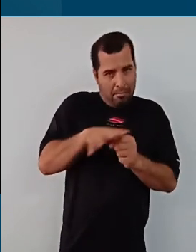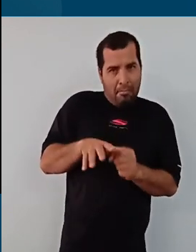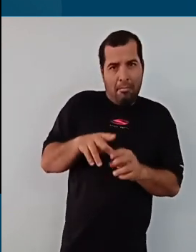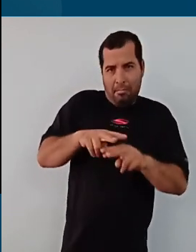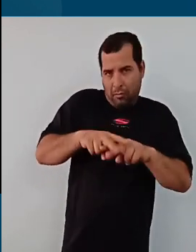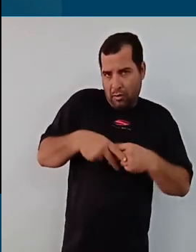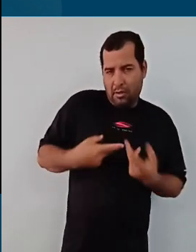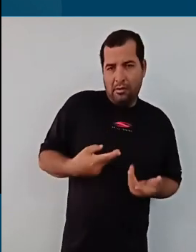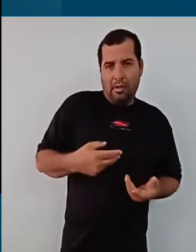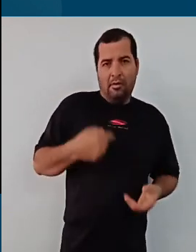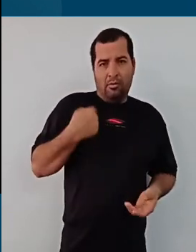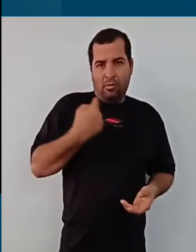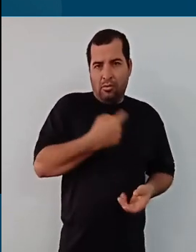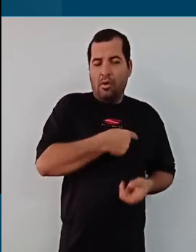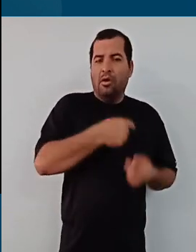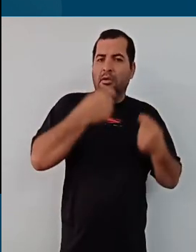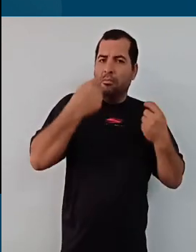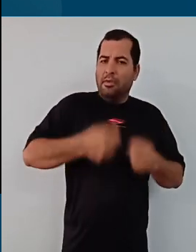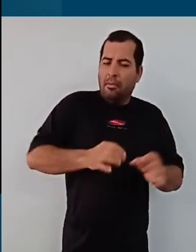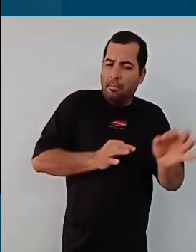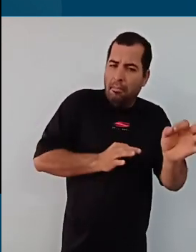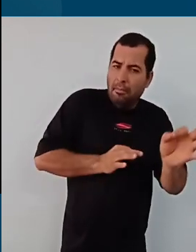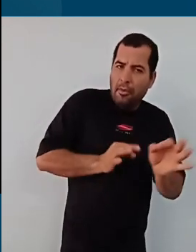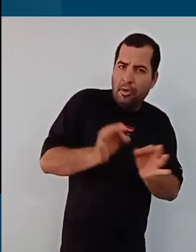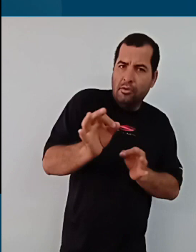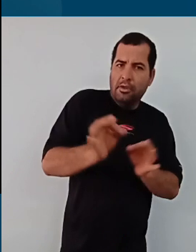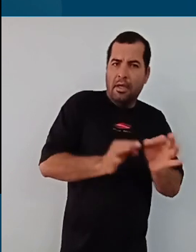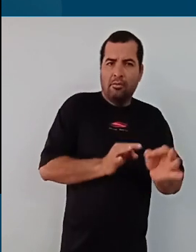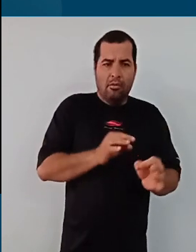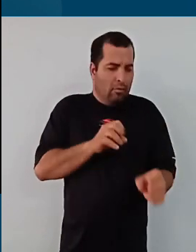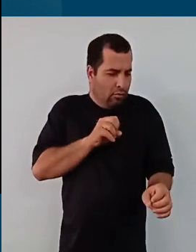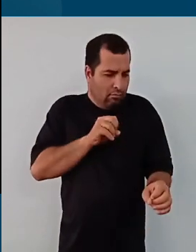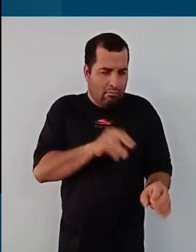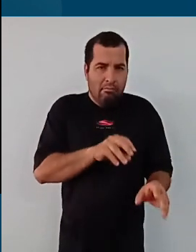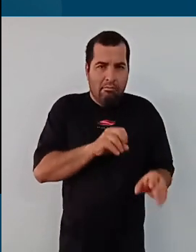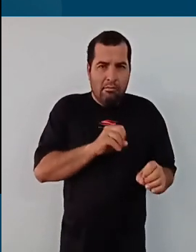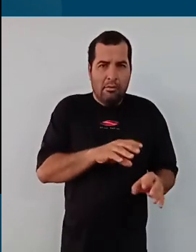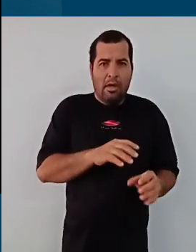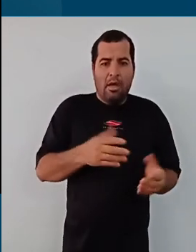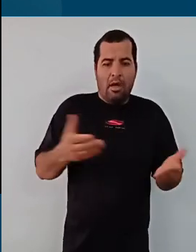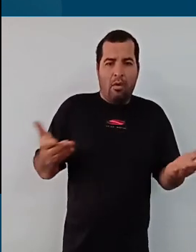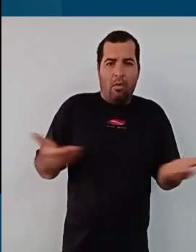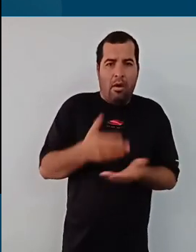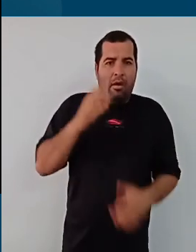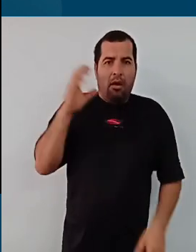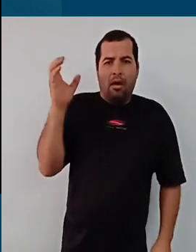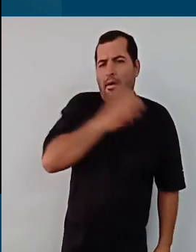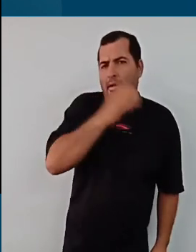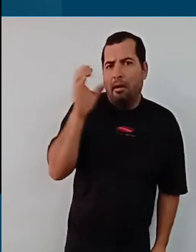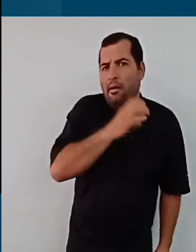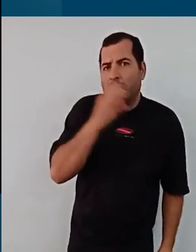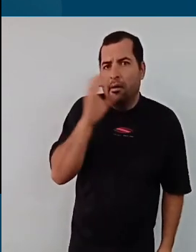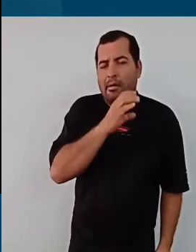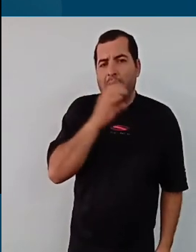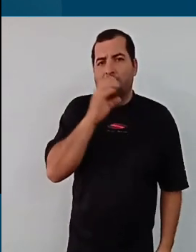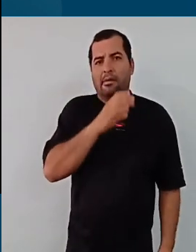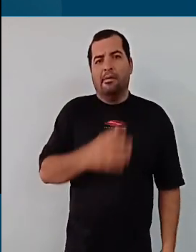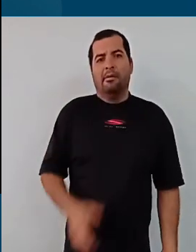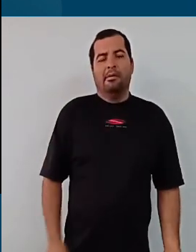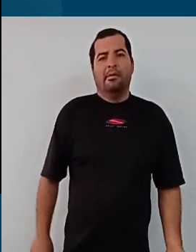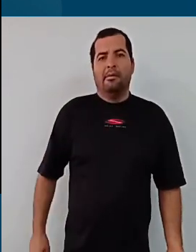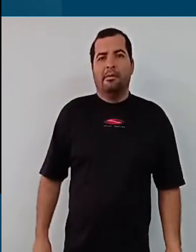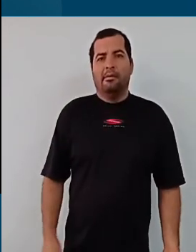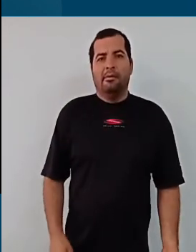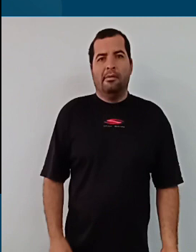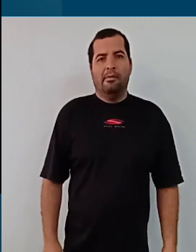o que a gente precisa é de um projeto educacional emergencial. Não